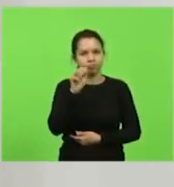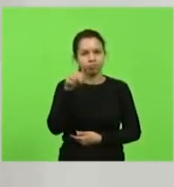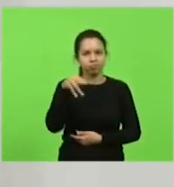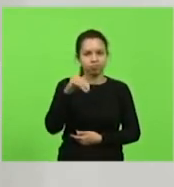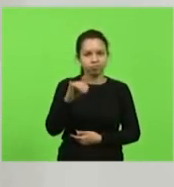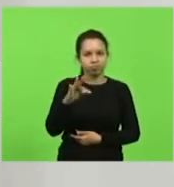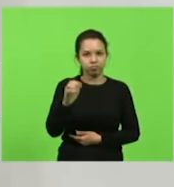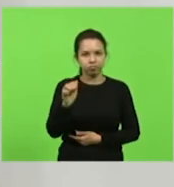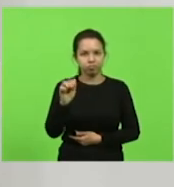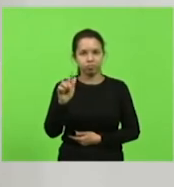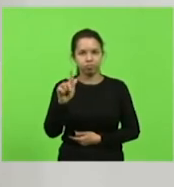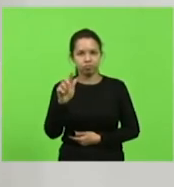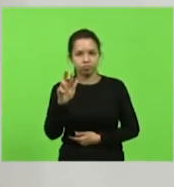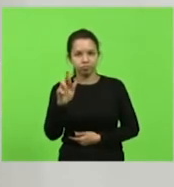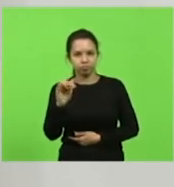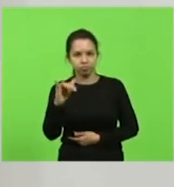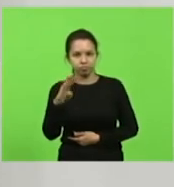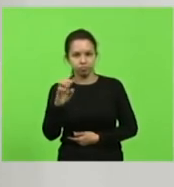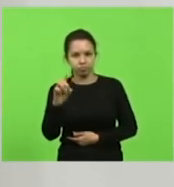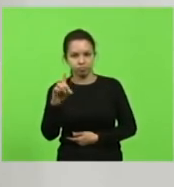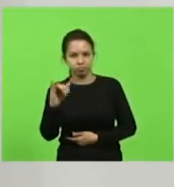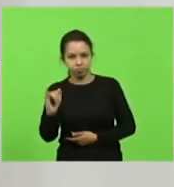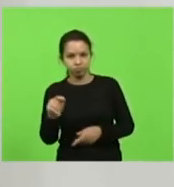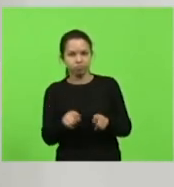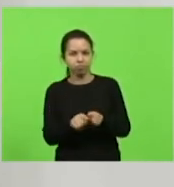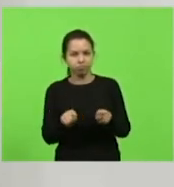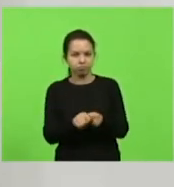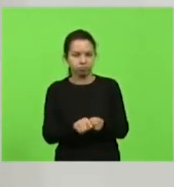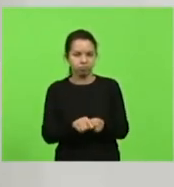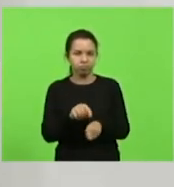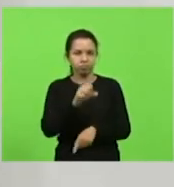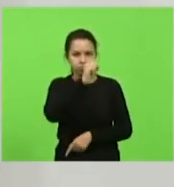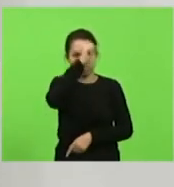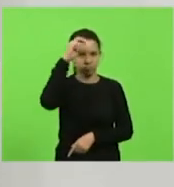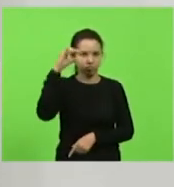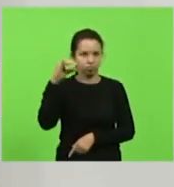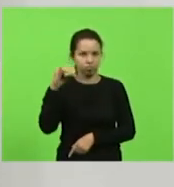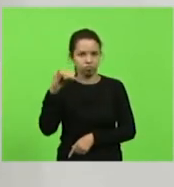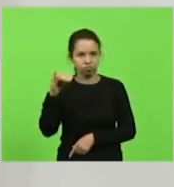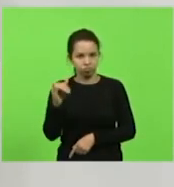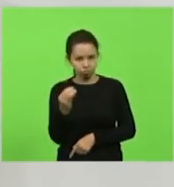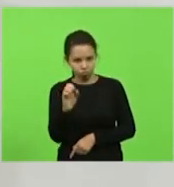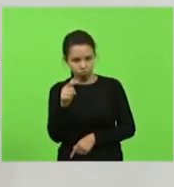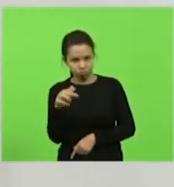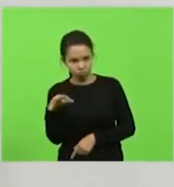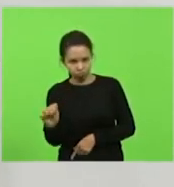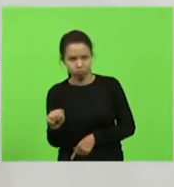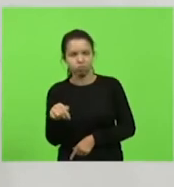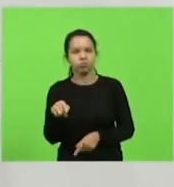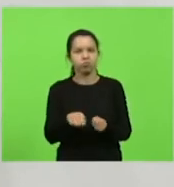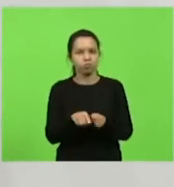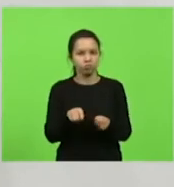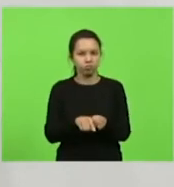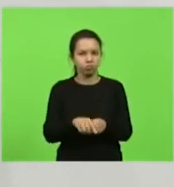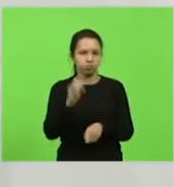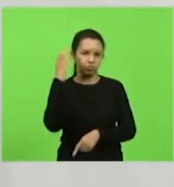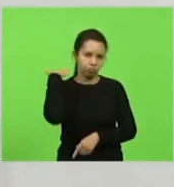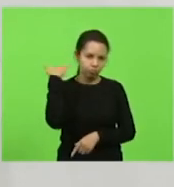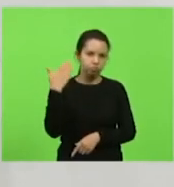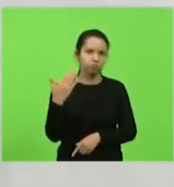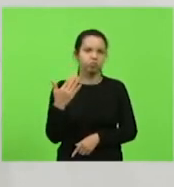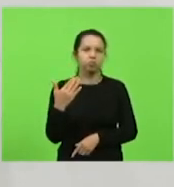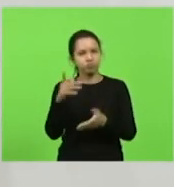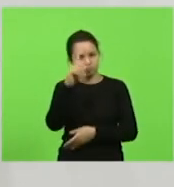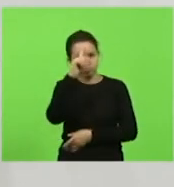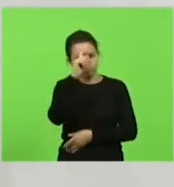nós temos de São Joaquim Otacílio Costa nós temos ponte alta que precisa ser aberta